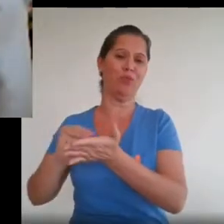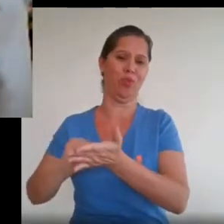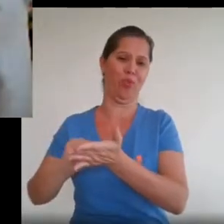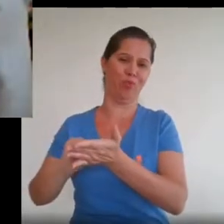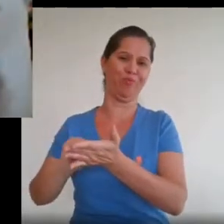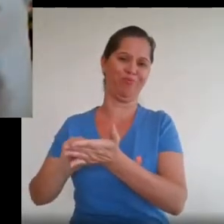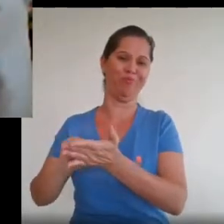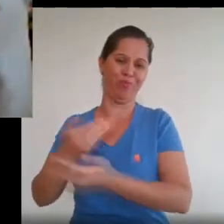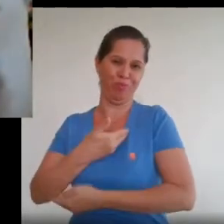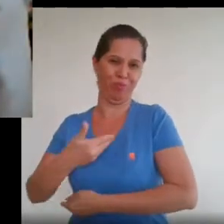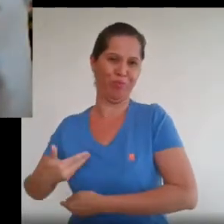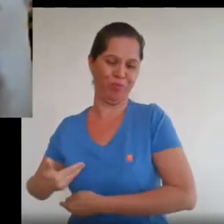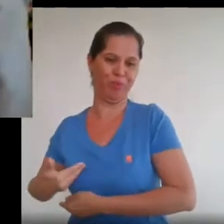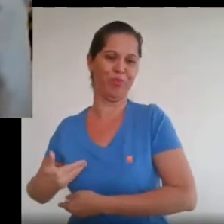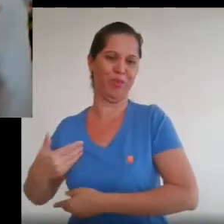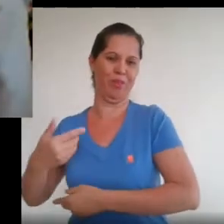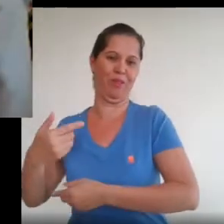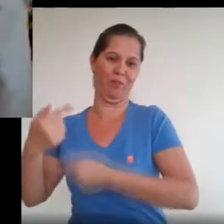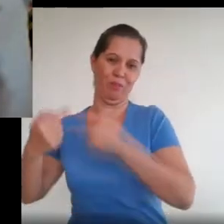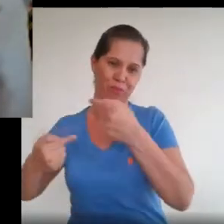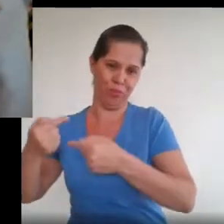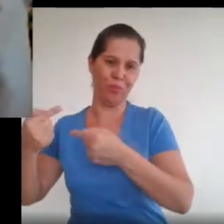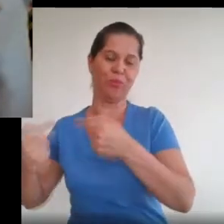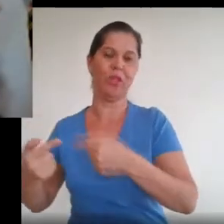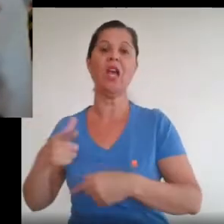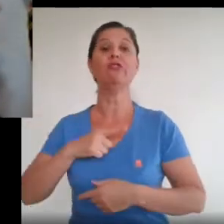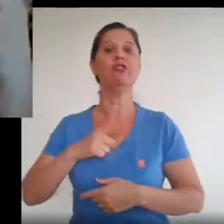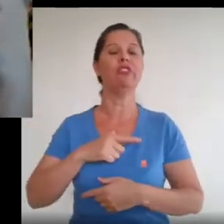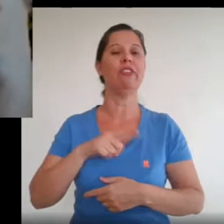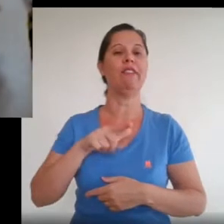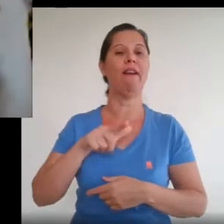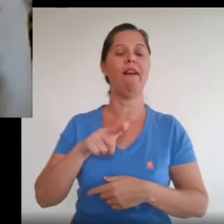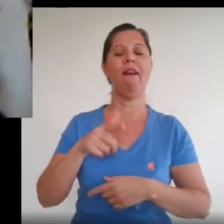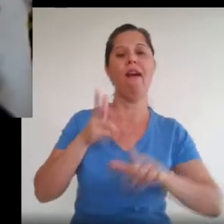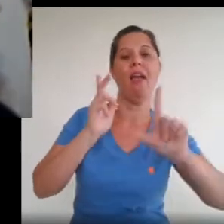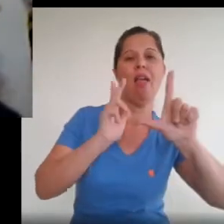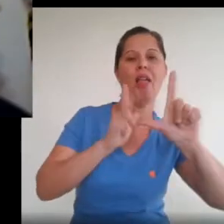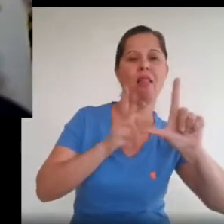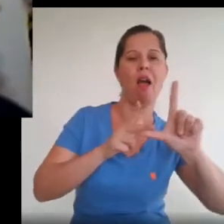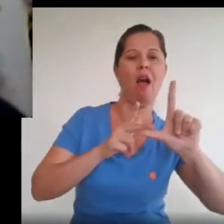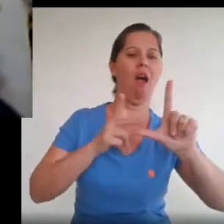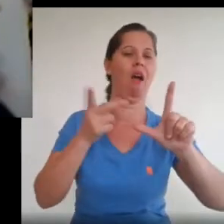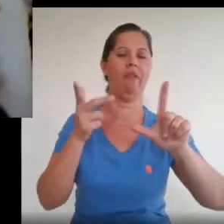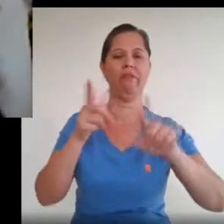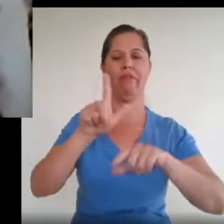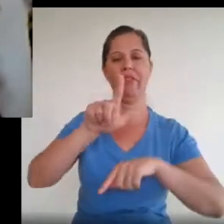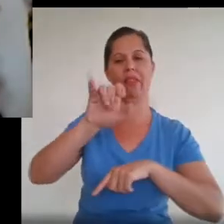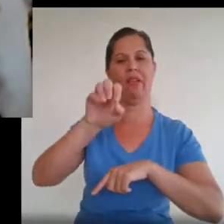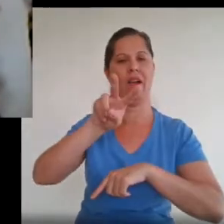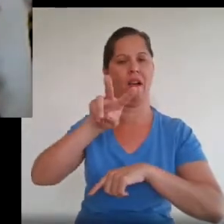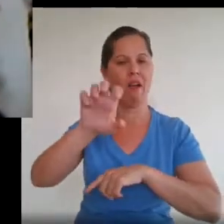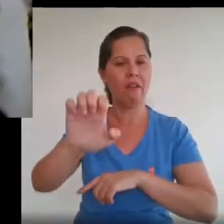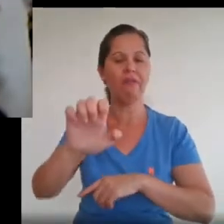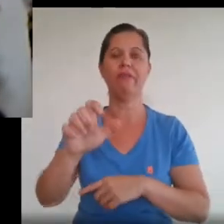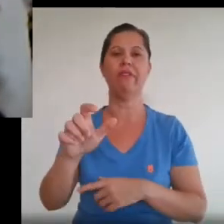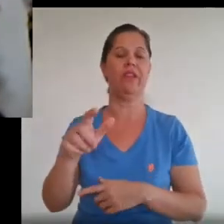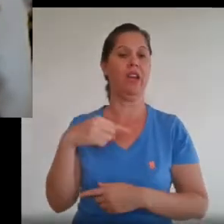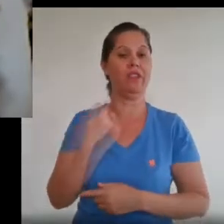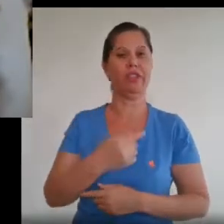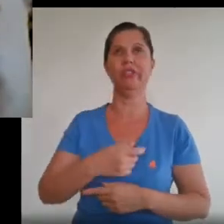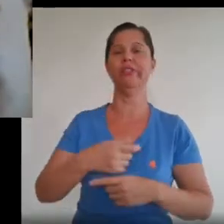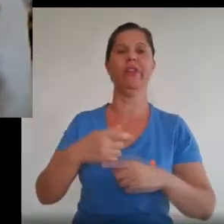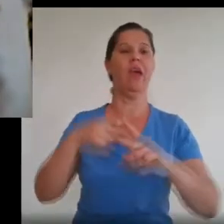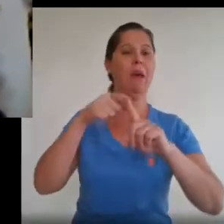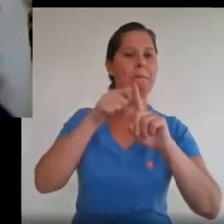Lembra? Abril a gente ficava desesperada, a gente tinha live de manhã, tarde, à noite, maio também, junho também, julho a gente já não suportava mais